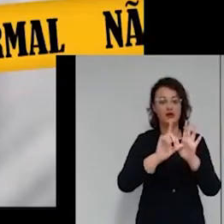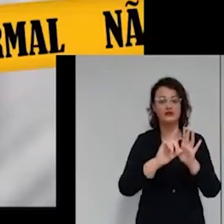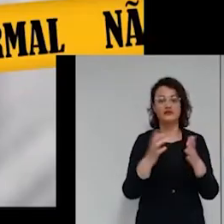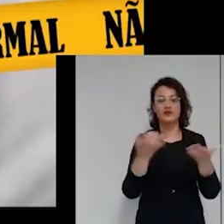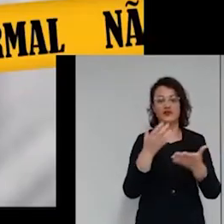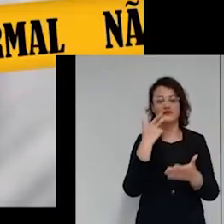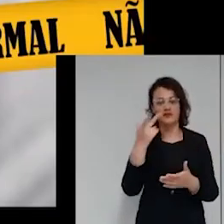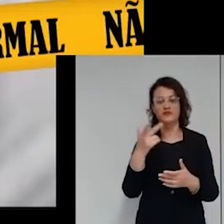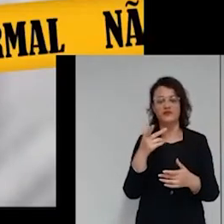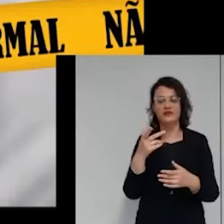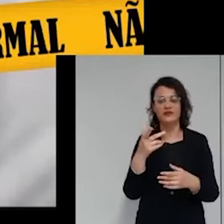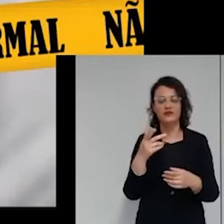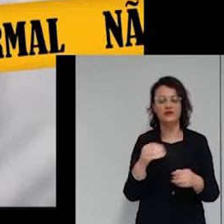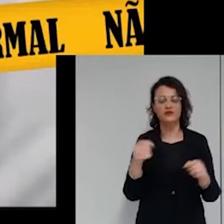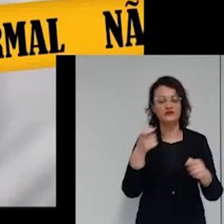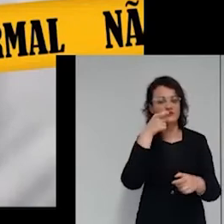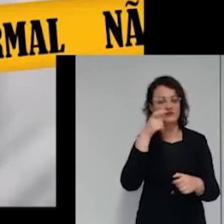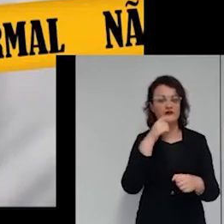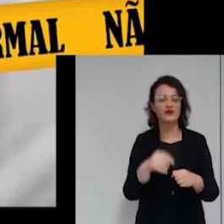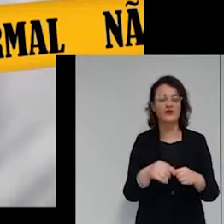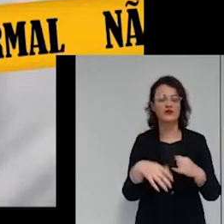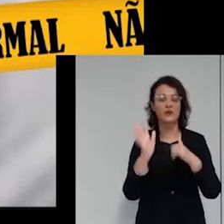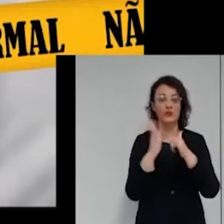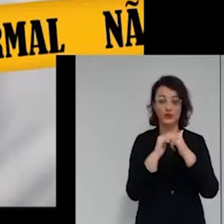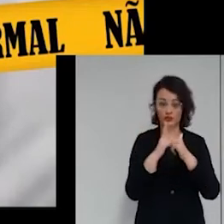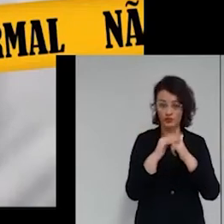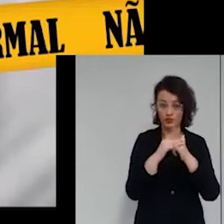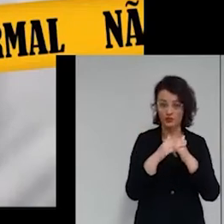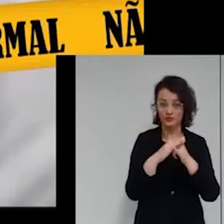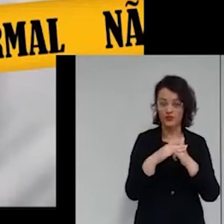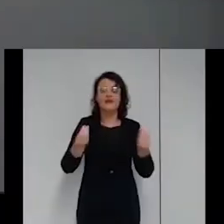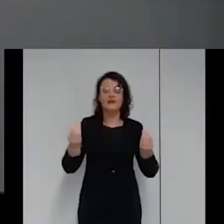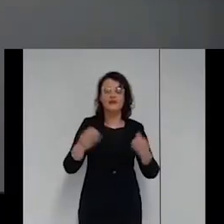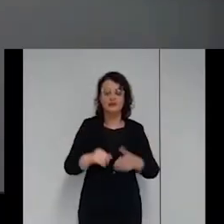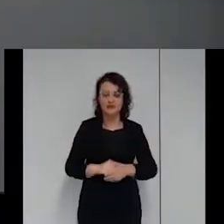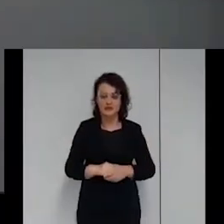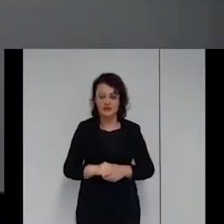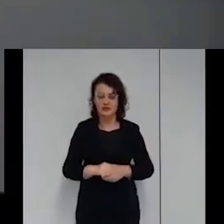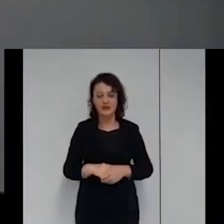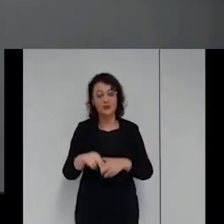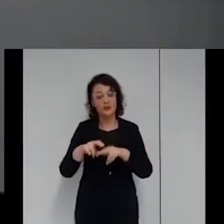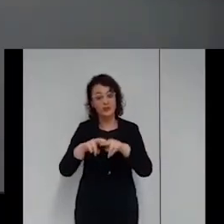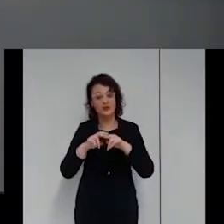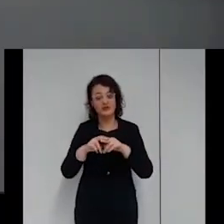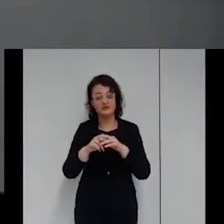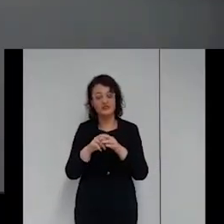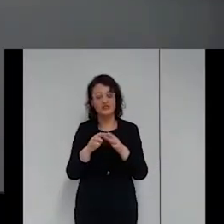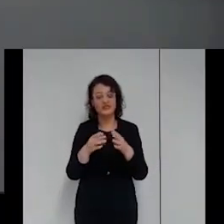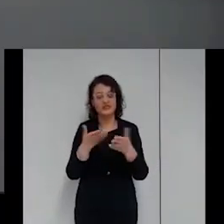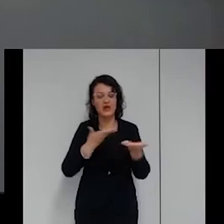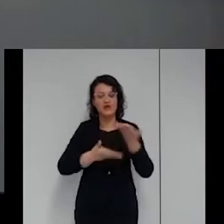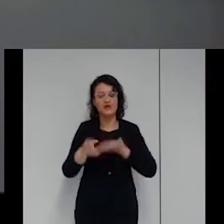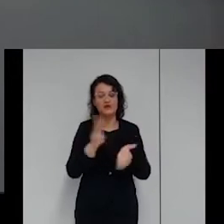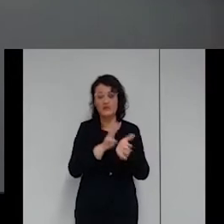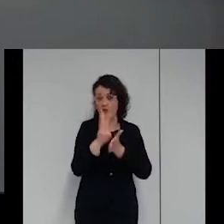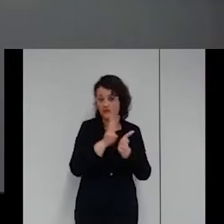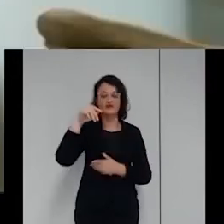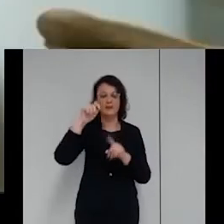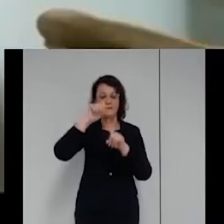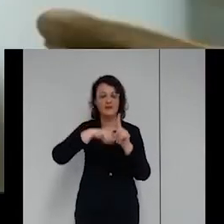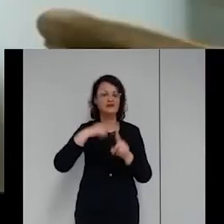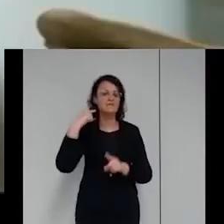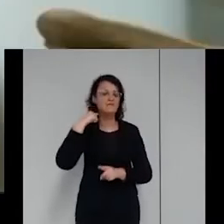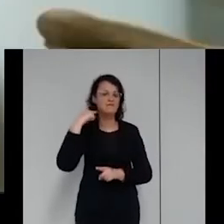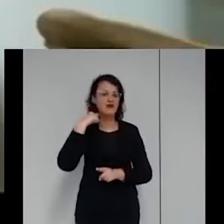Com a violência contra as mulheres aumentando por conta do isolamento em tempos de coronavírus, o Superior Tribunal de Justiça realizou um seminário pela